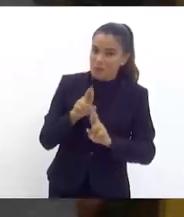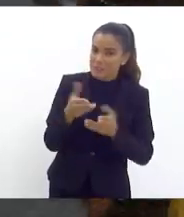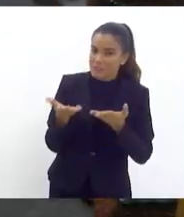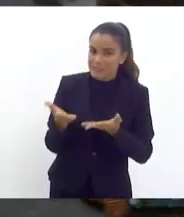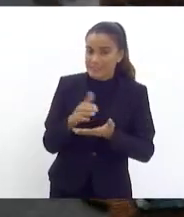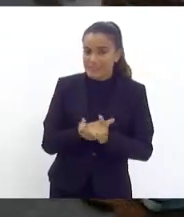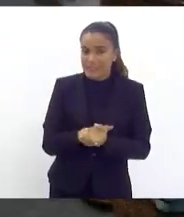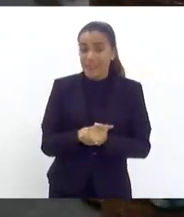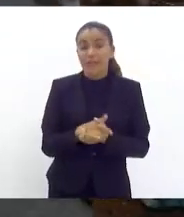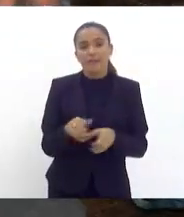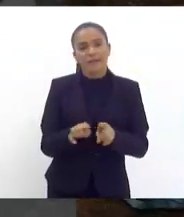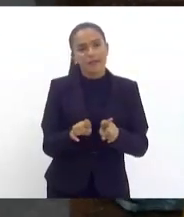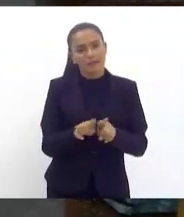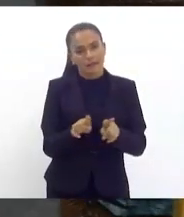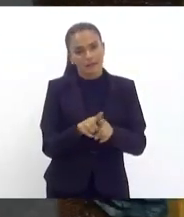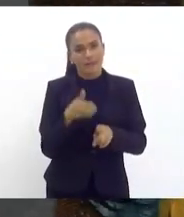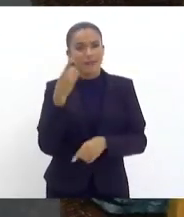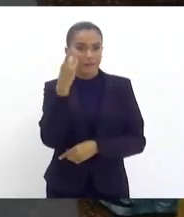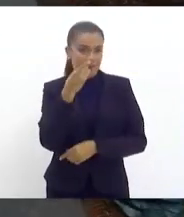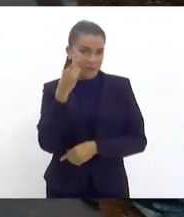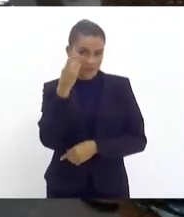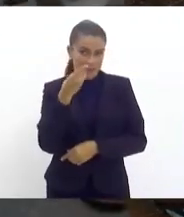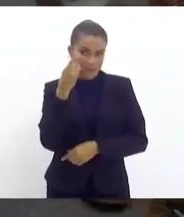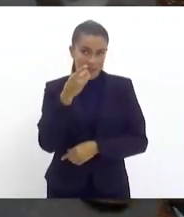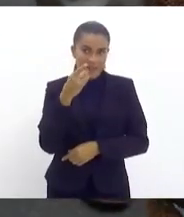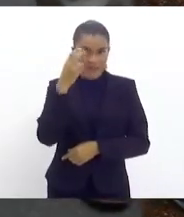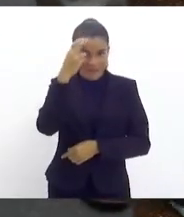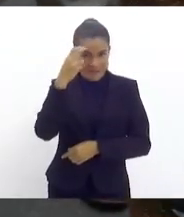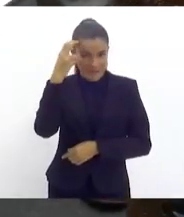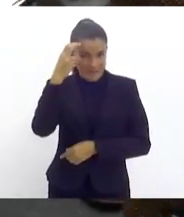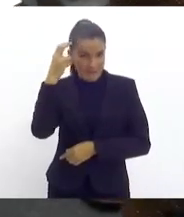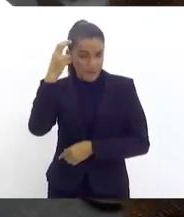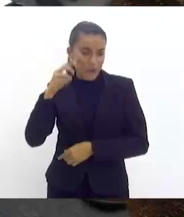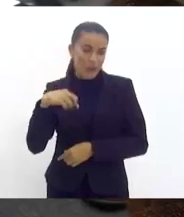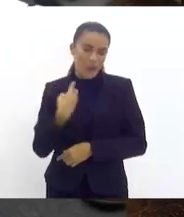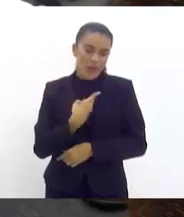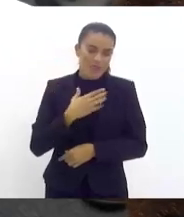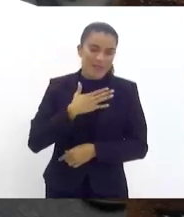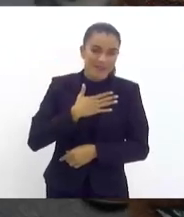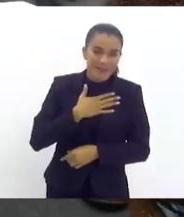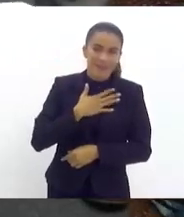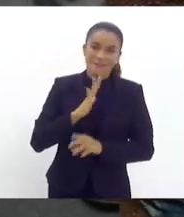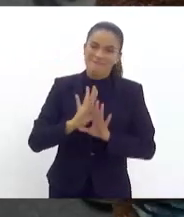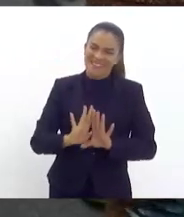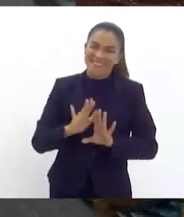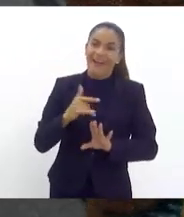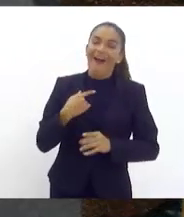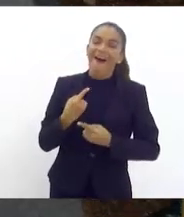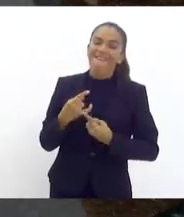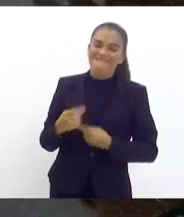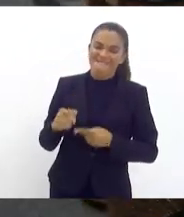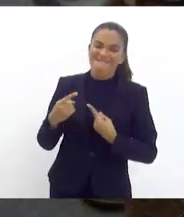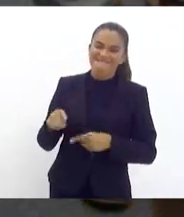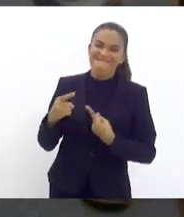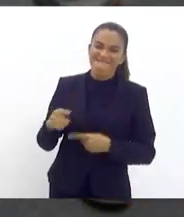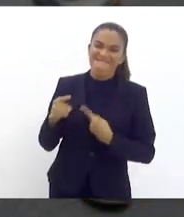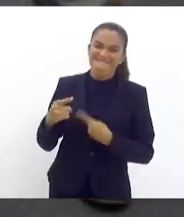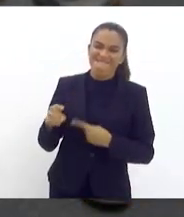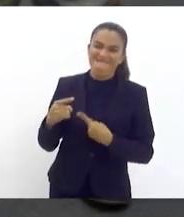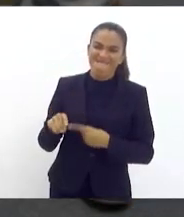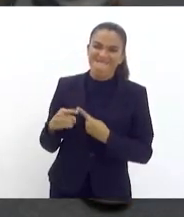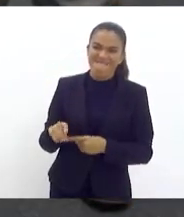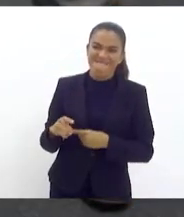com isso, né, deputada, deputada Verônica, nossa querida, mas eu não resisto a uma provocação,